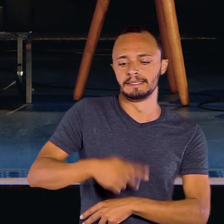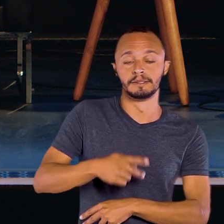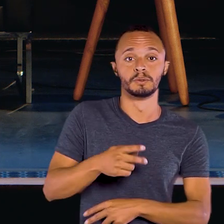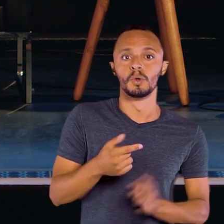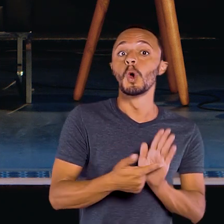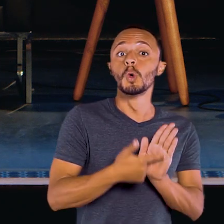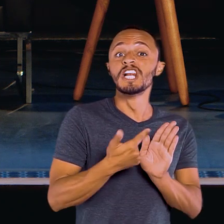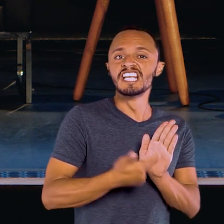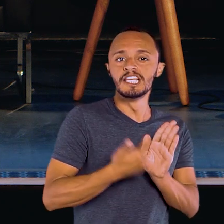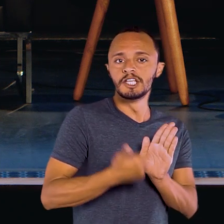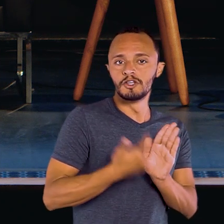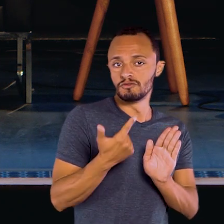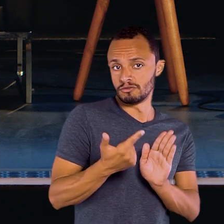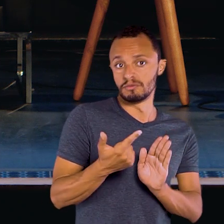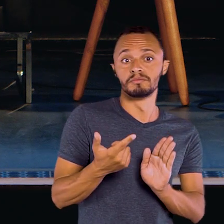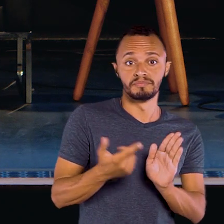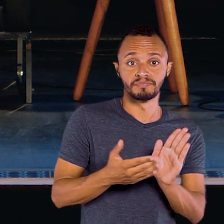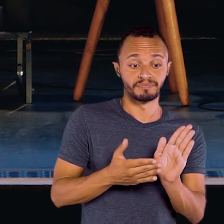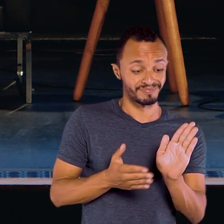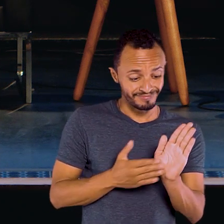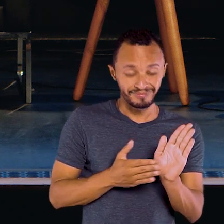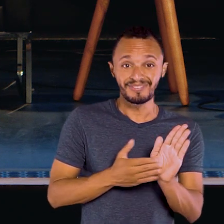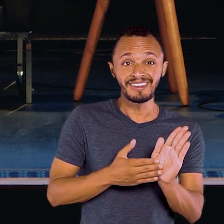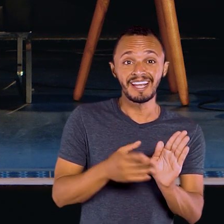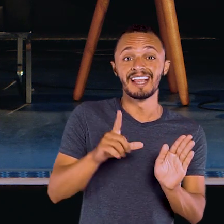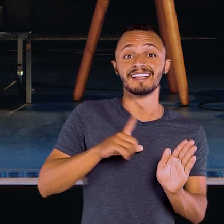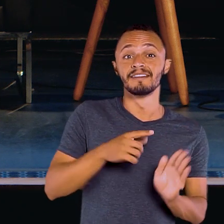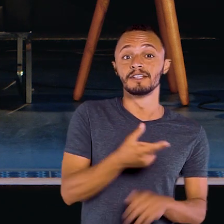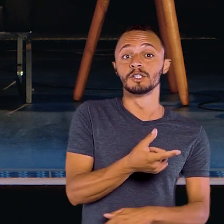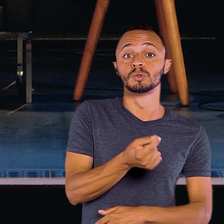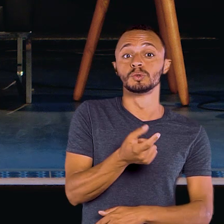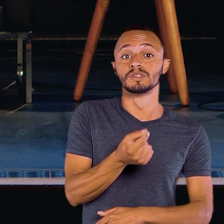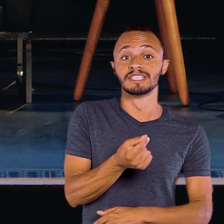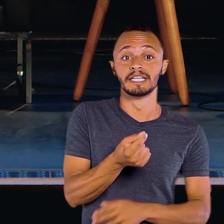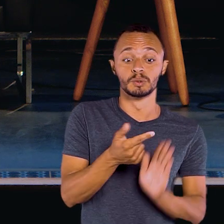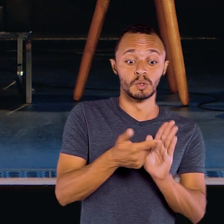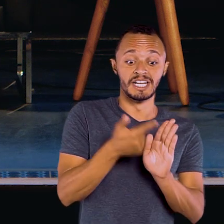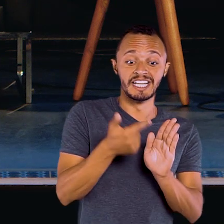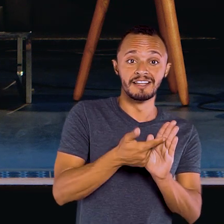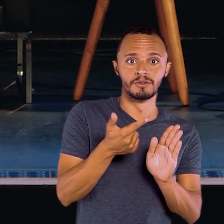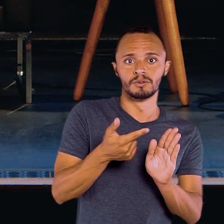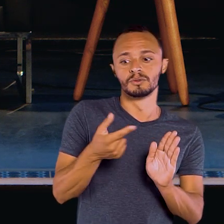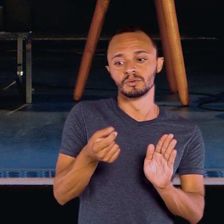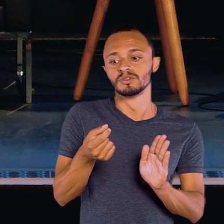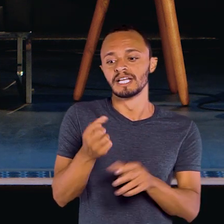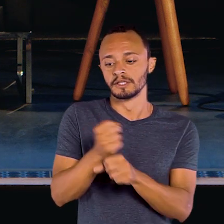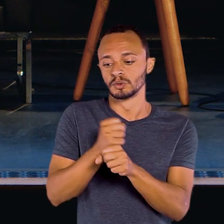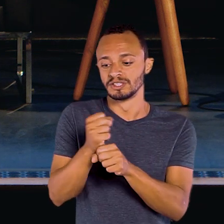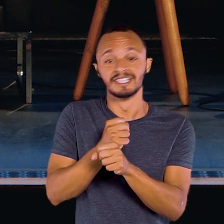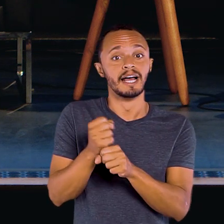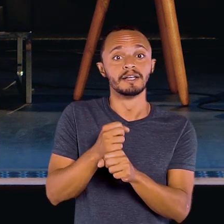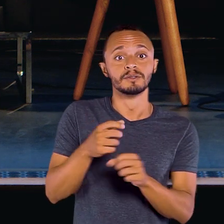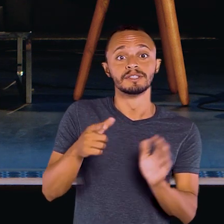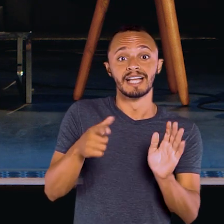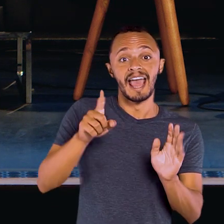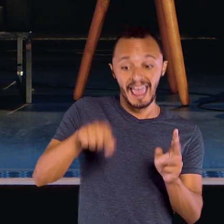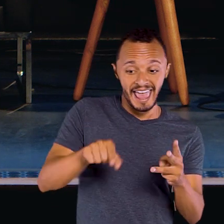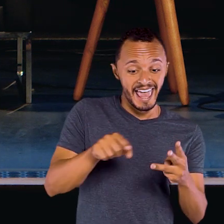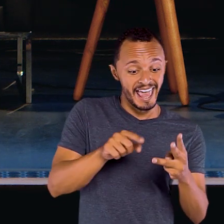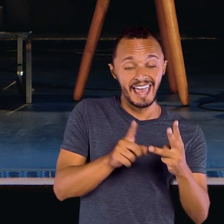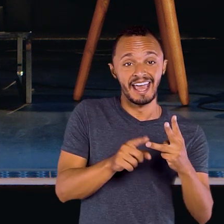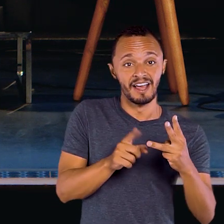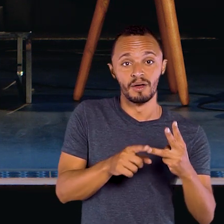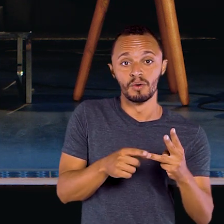né, nos 200 livros dos 200 anos, né, ela foi a mais citada, porque realmente é um retrato